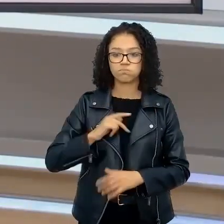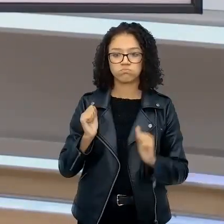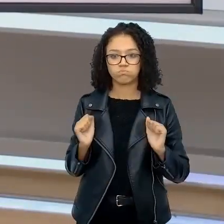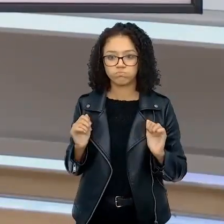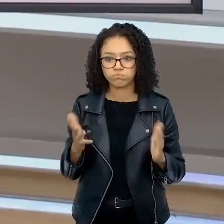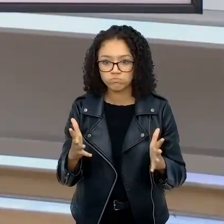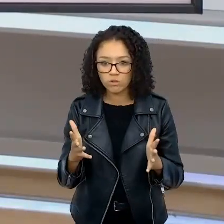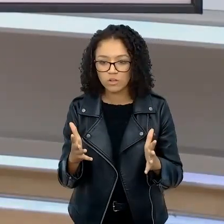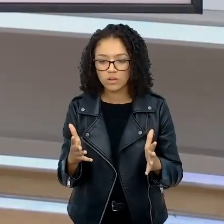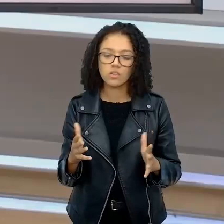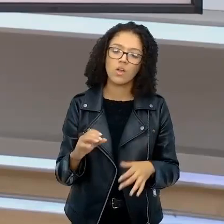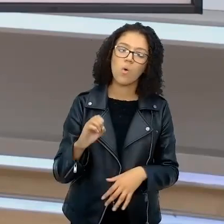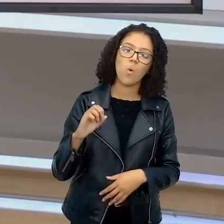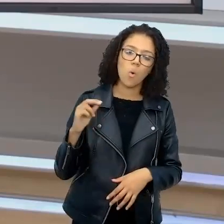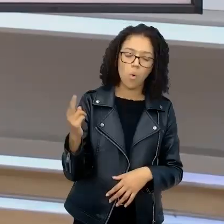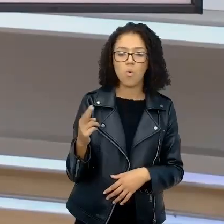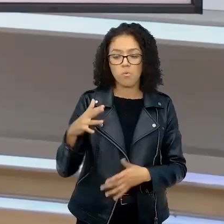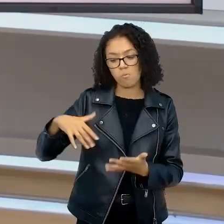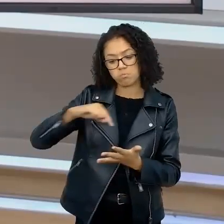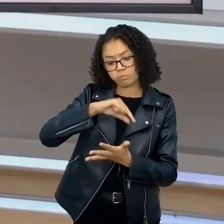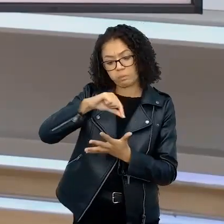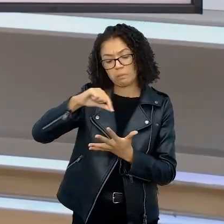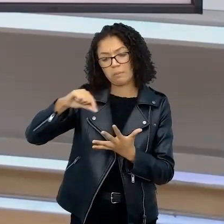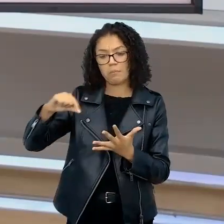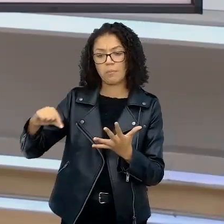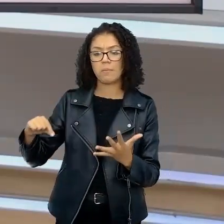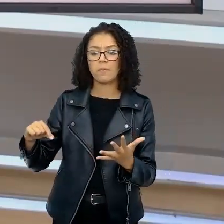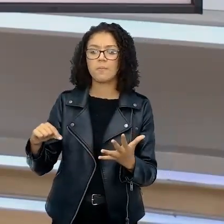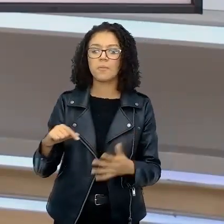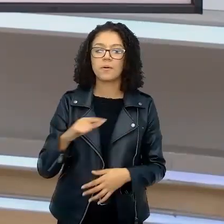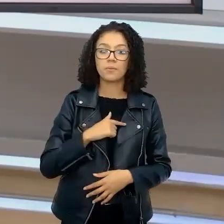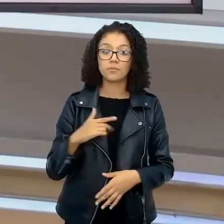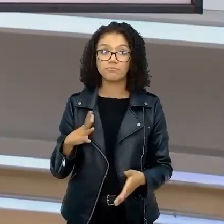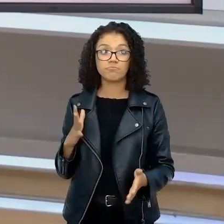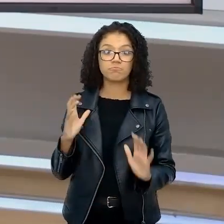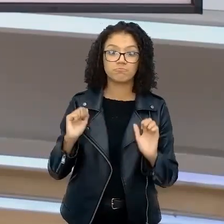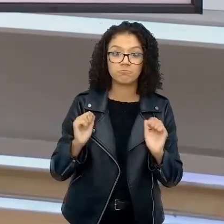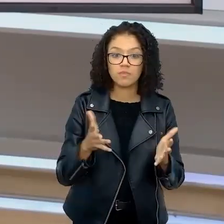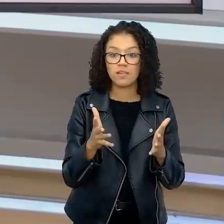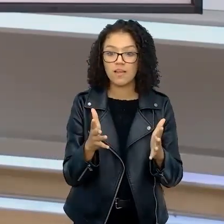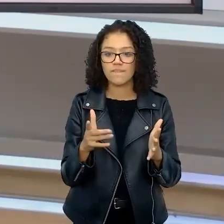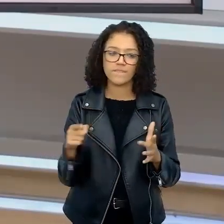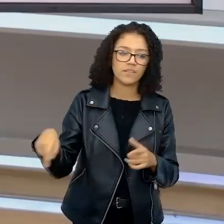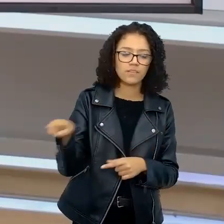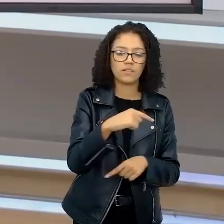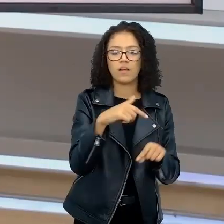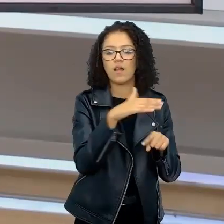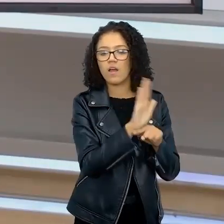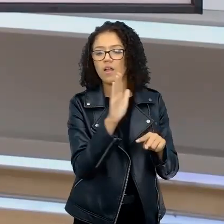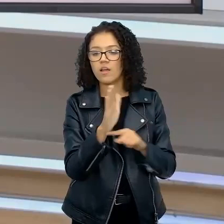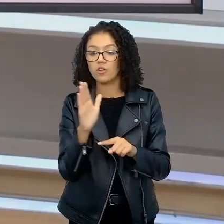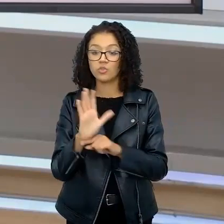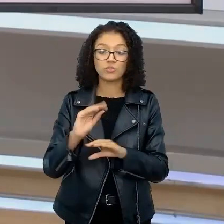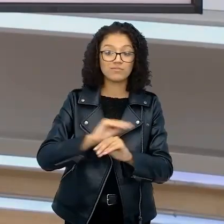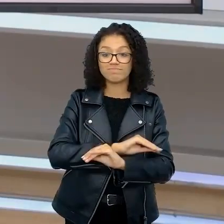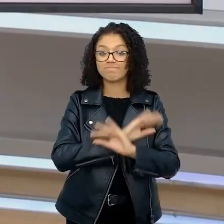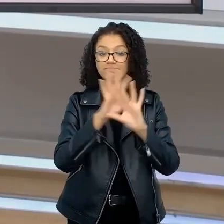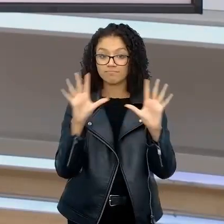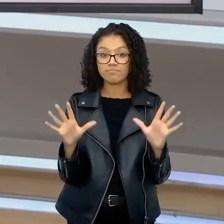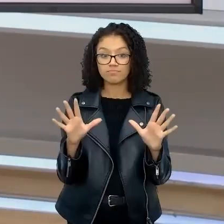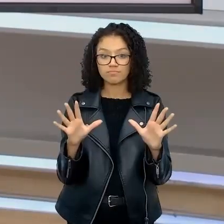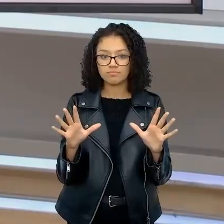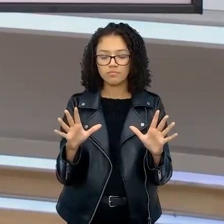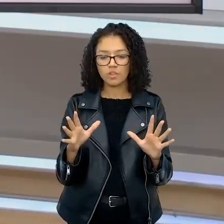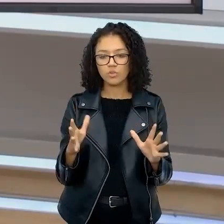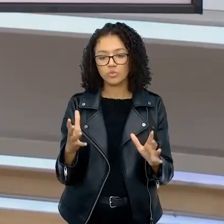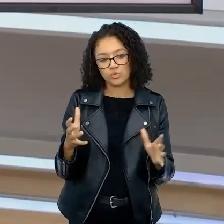fato, contemplado, né, para que esses serviços passem, de fato, a atender de forma